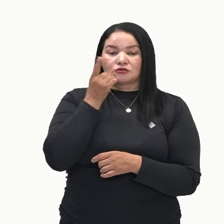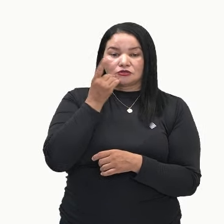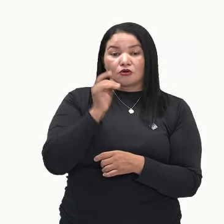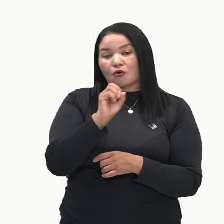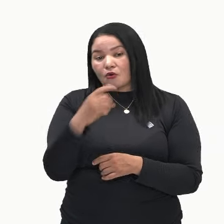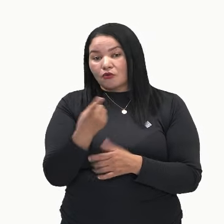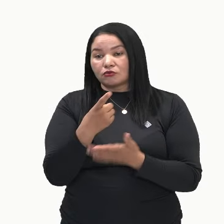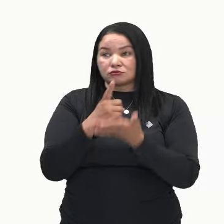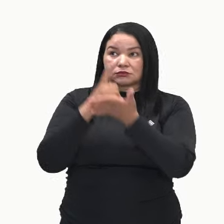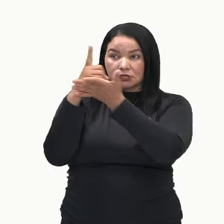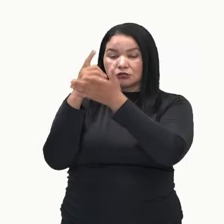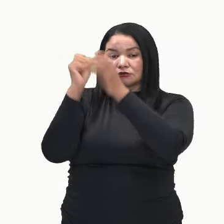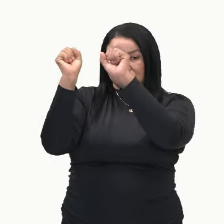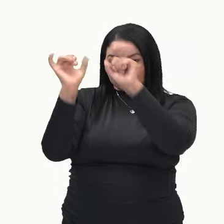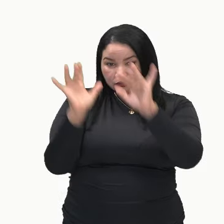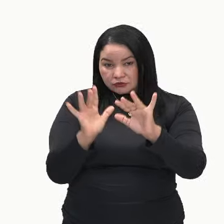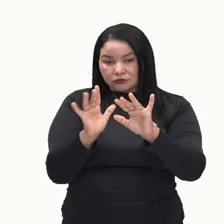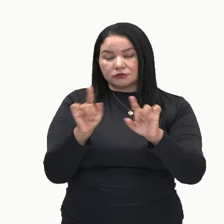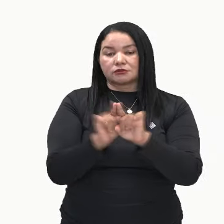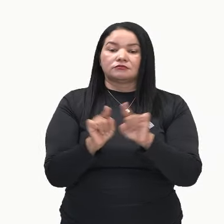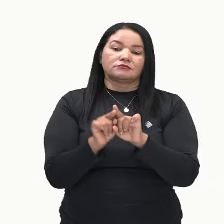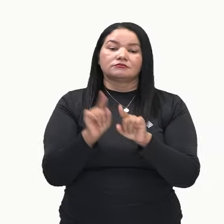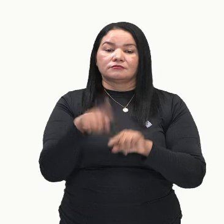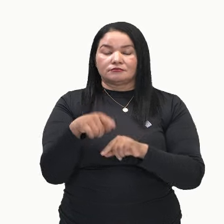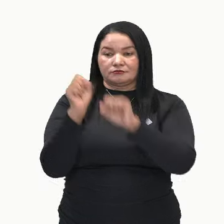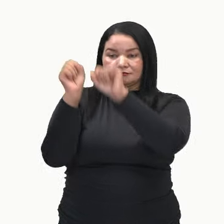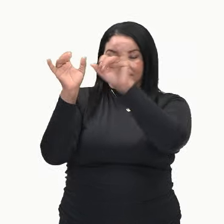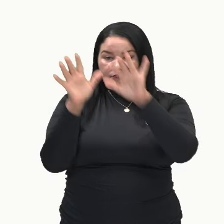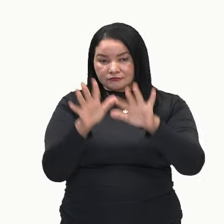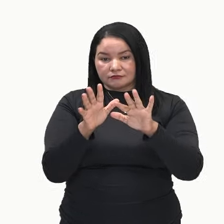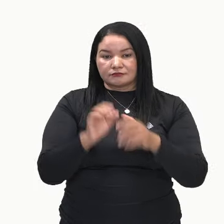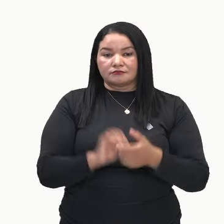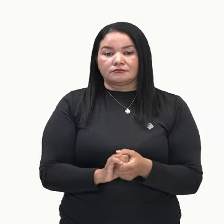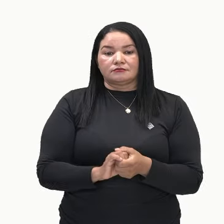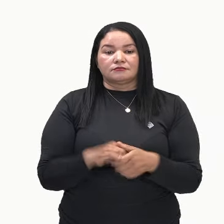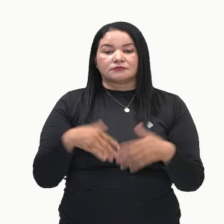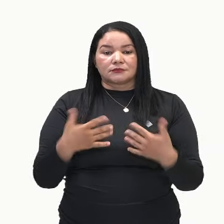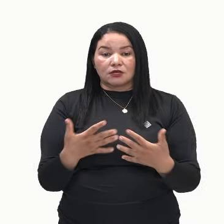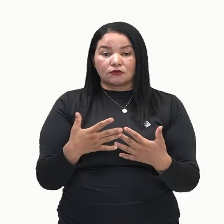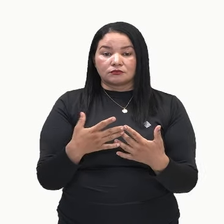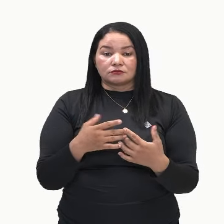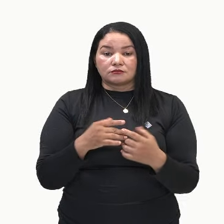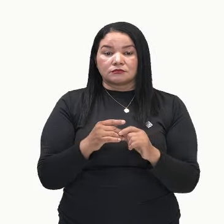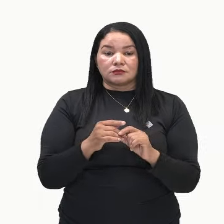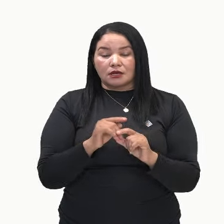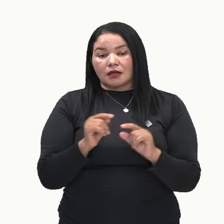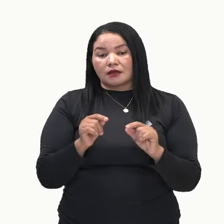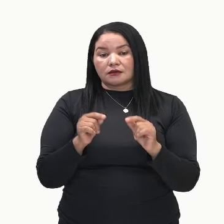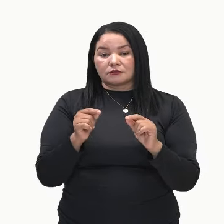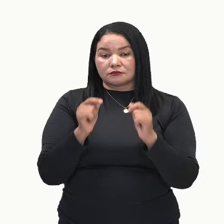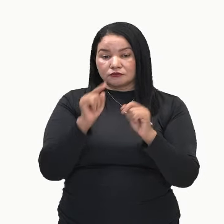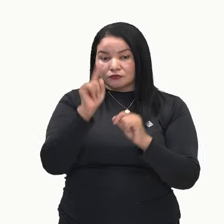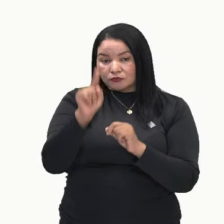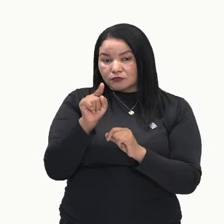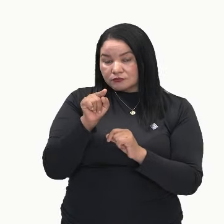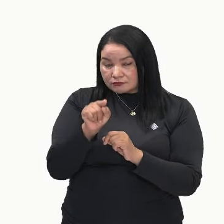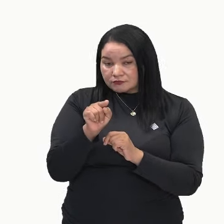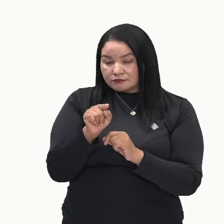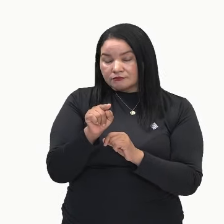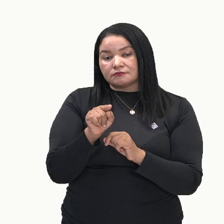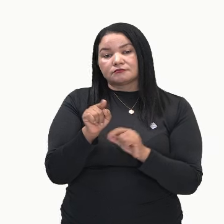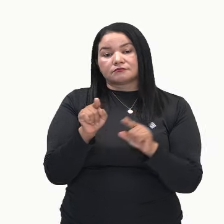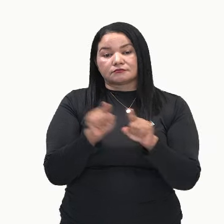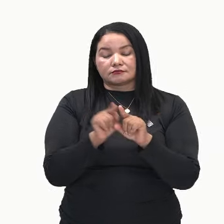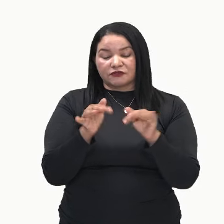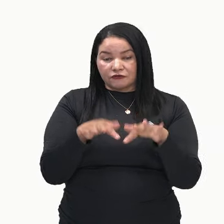aí dando uma bênção. Geralmente são sinalizadas também com um ponto de exclamação, como a frase